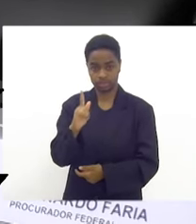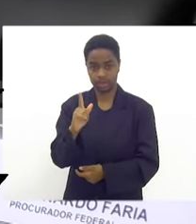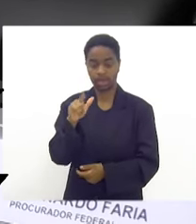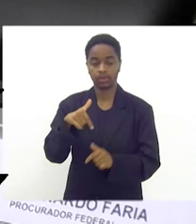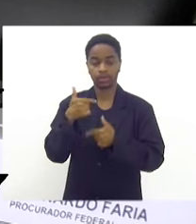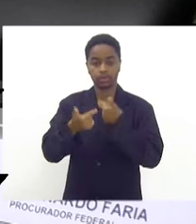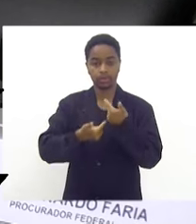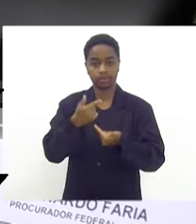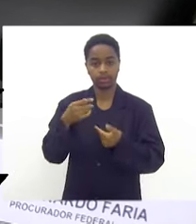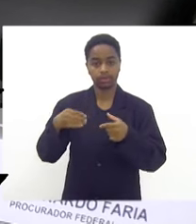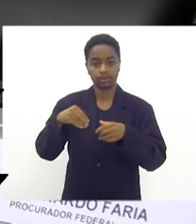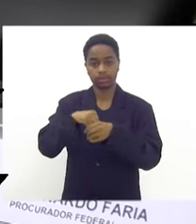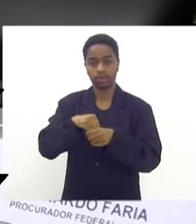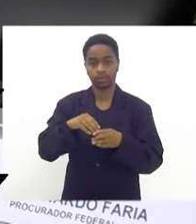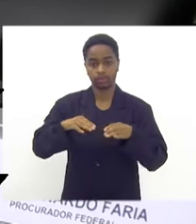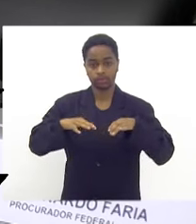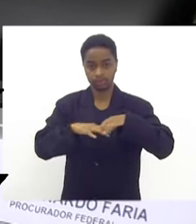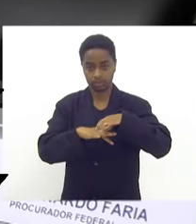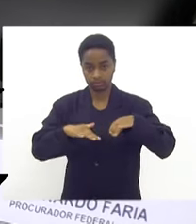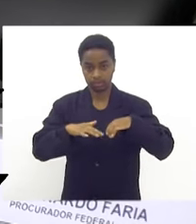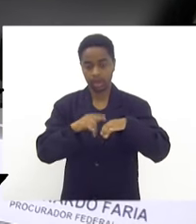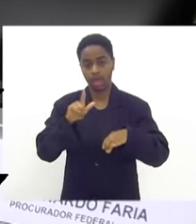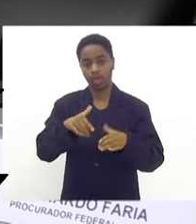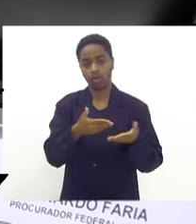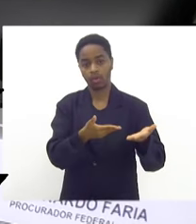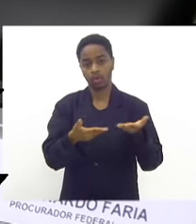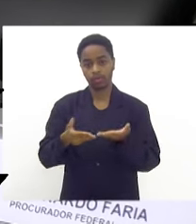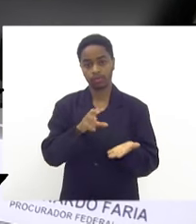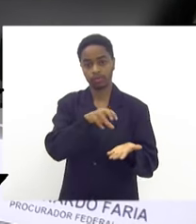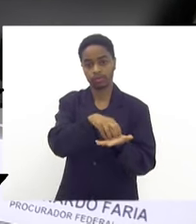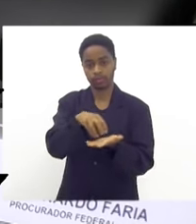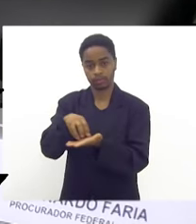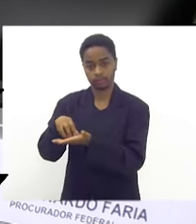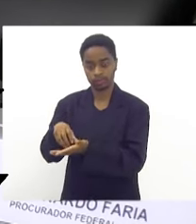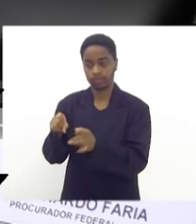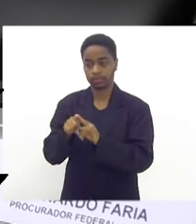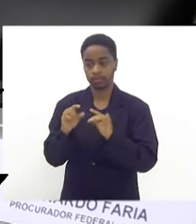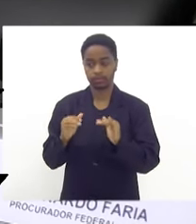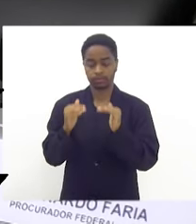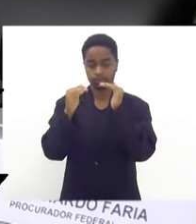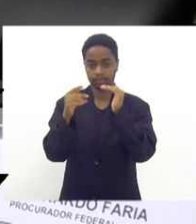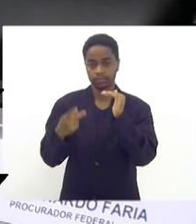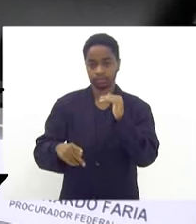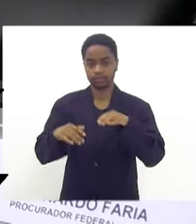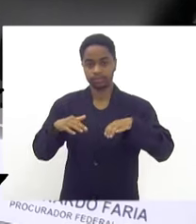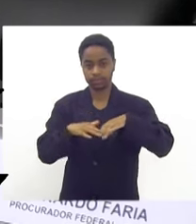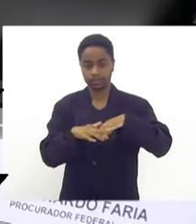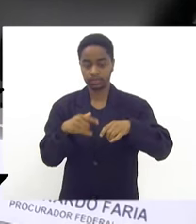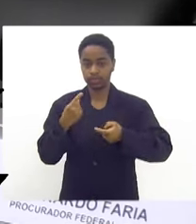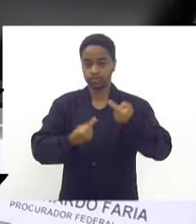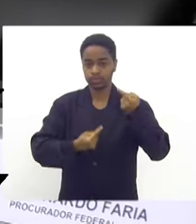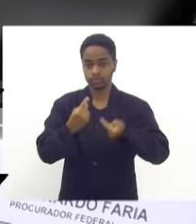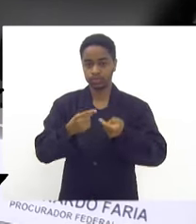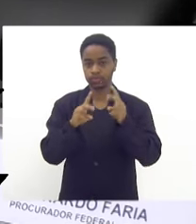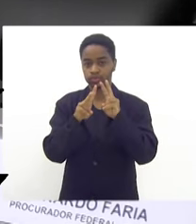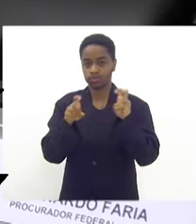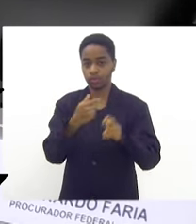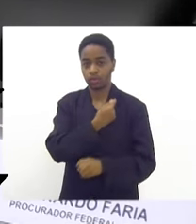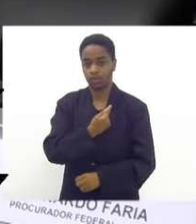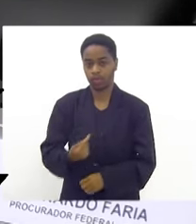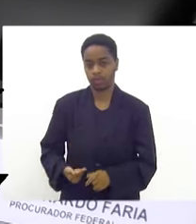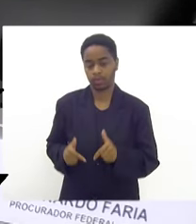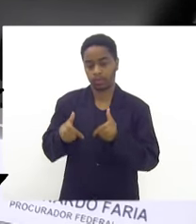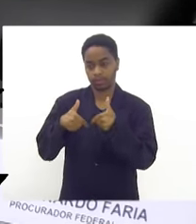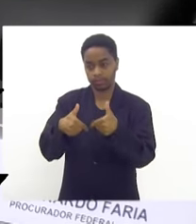eh convocar as os órgãos e suas autoridades no âmbito da Bahia de Guanabara para discutir a questão da governança da